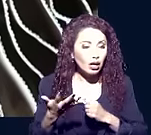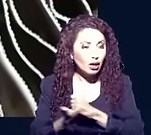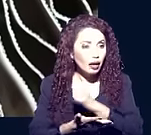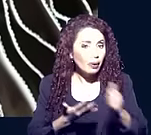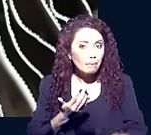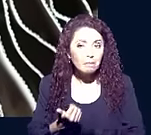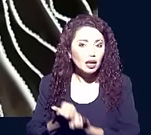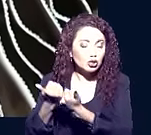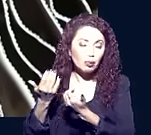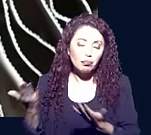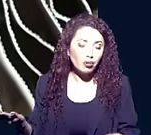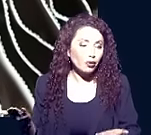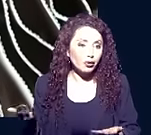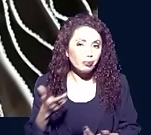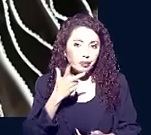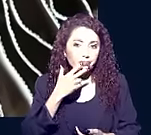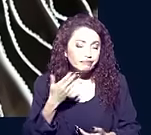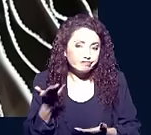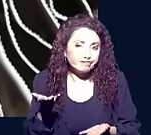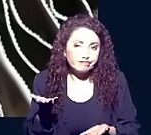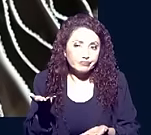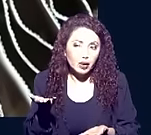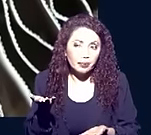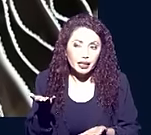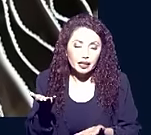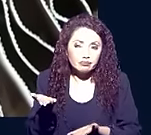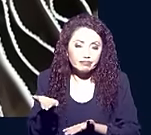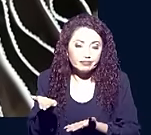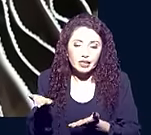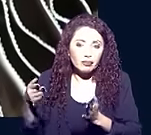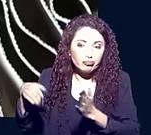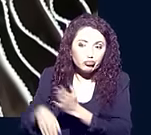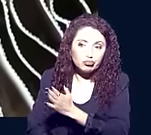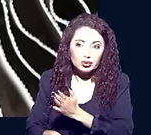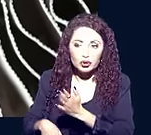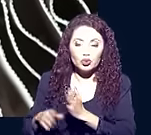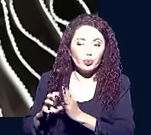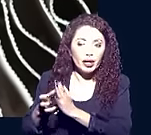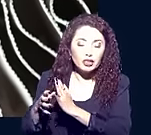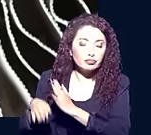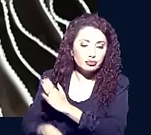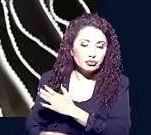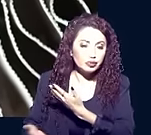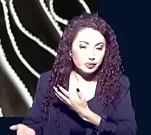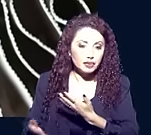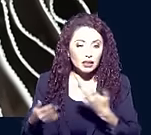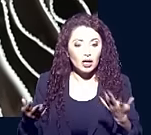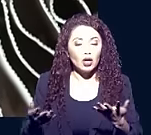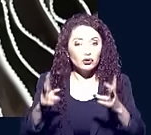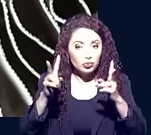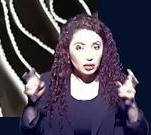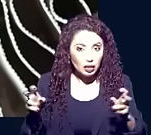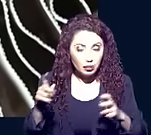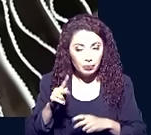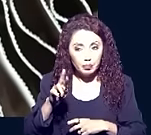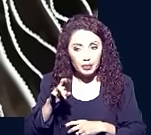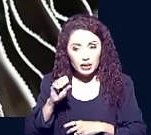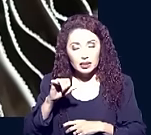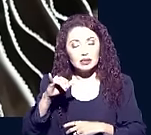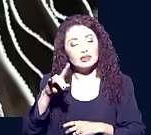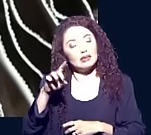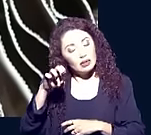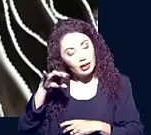cai até a eleição do partido do primeiro ministro no caso do presidencialismo de coalizão ele tem que buscar apoios